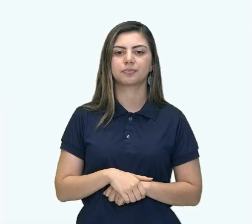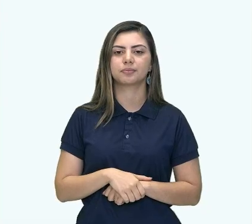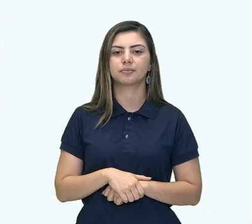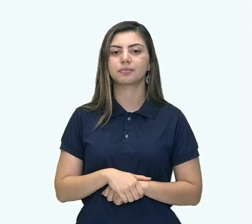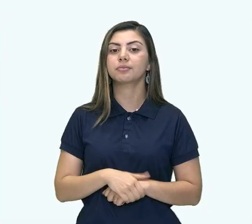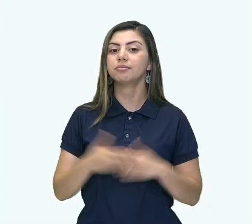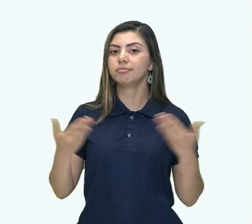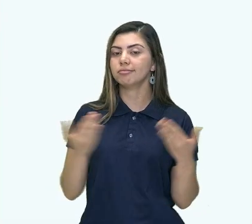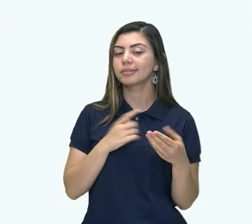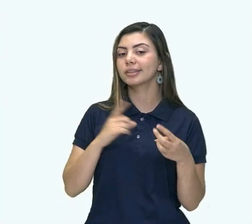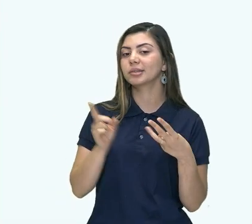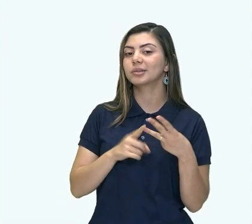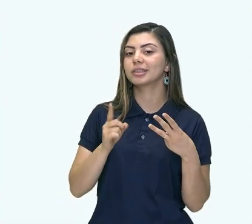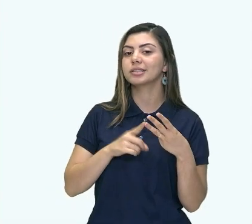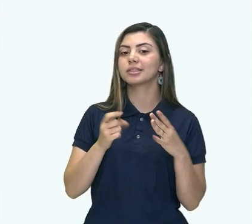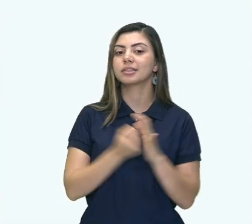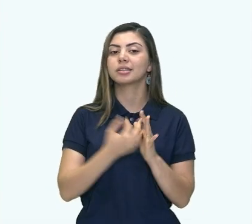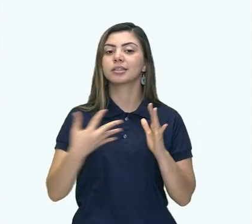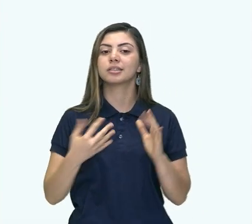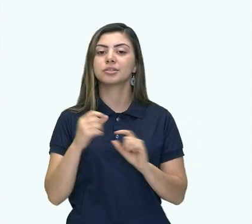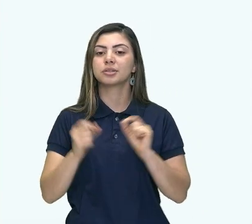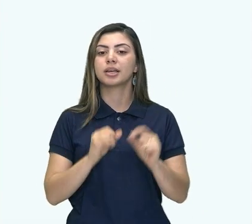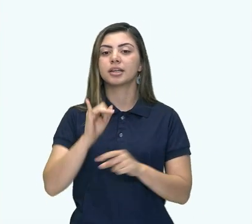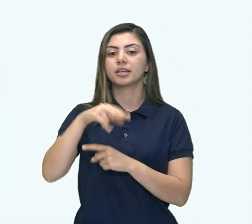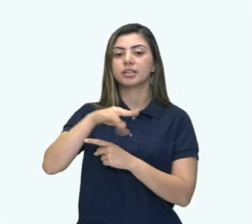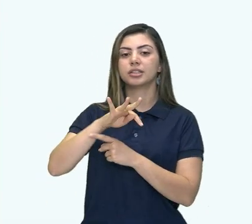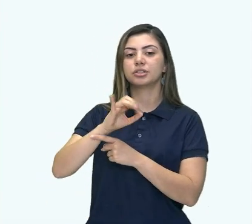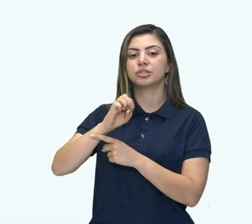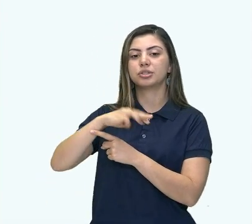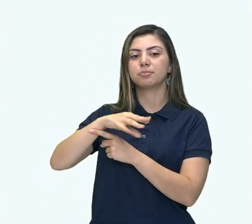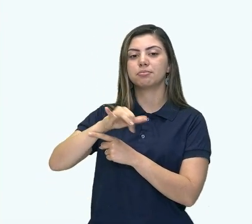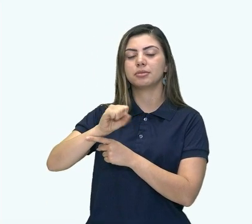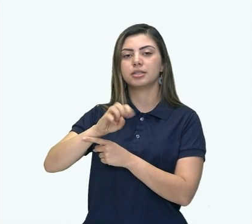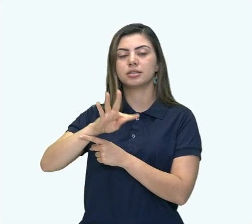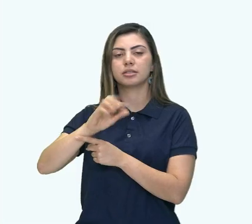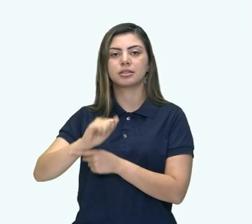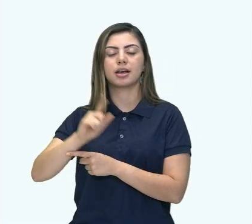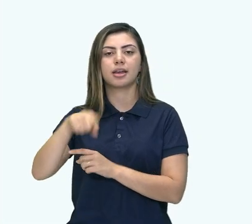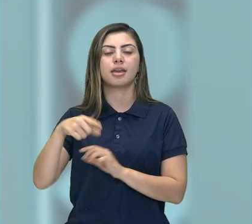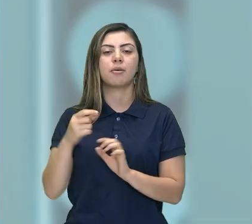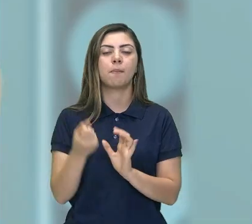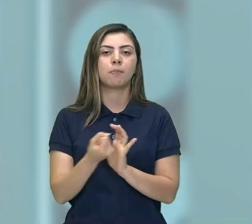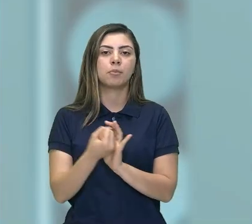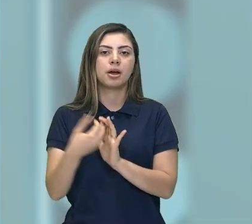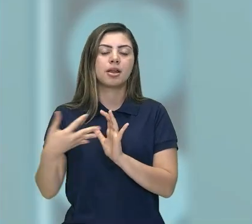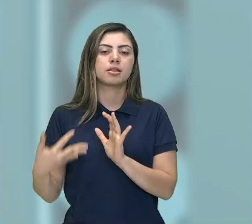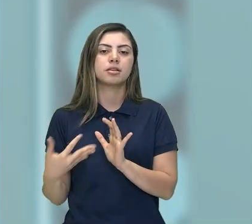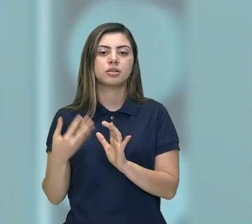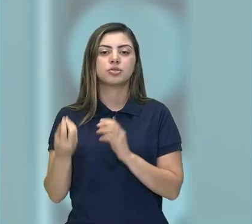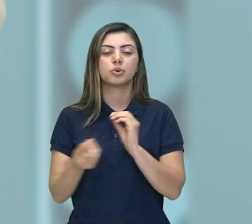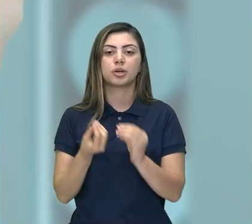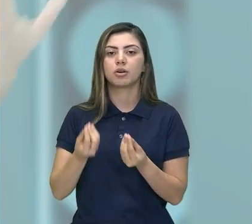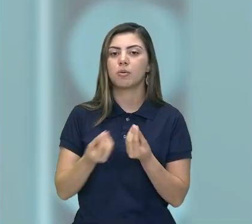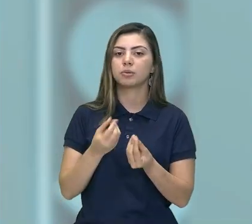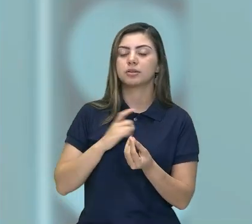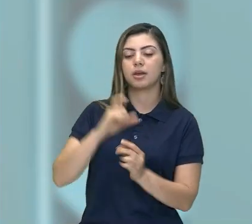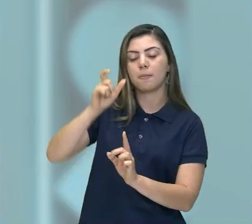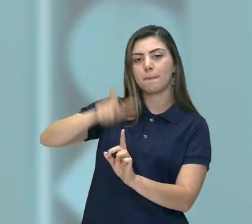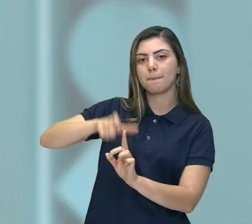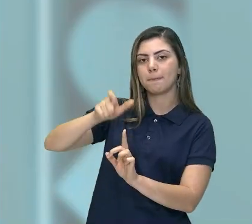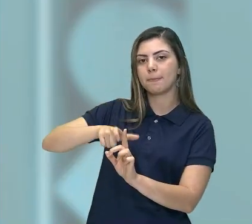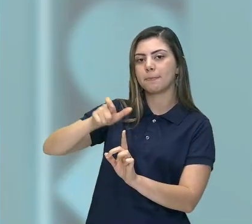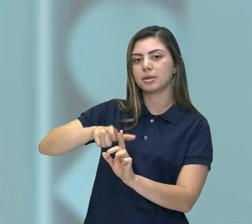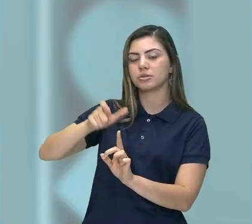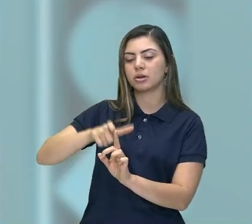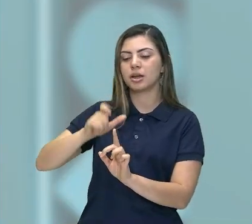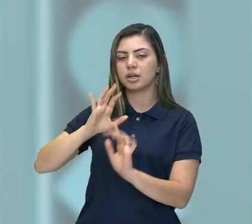aí o terceiro, que é o intimista. Essa narrativa, essa tendência é quando eu tenho ali um personagem voltado mais para